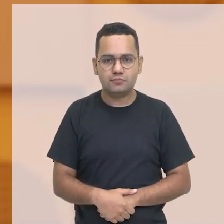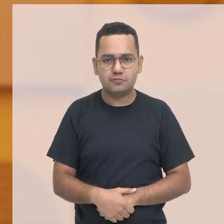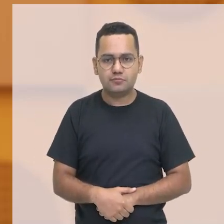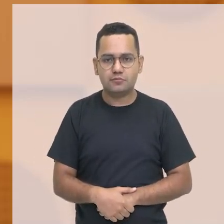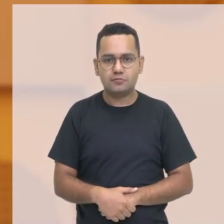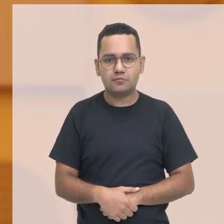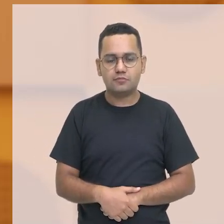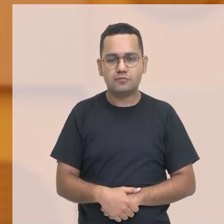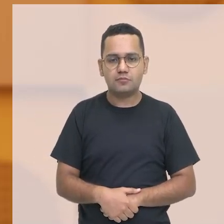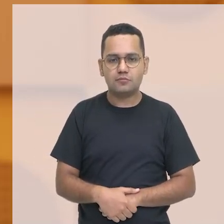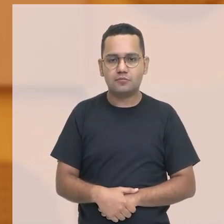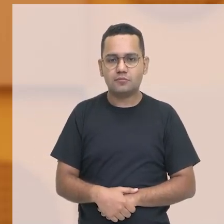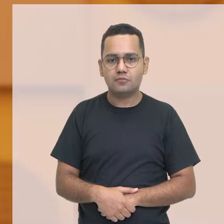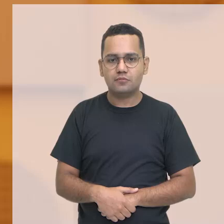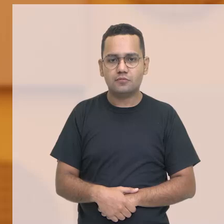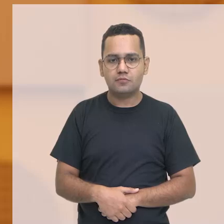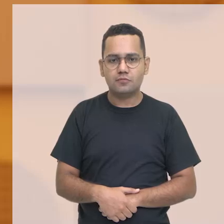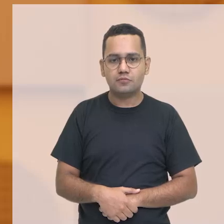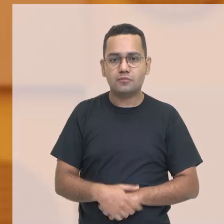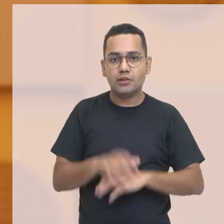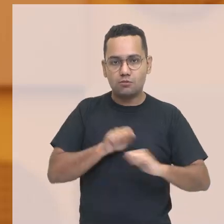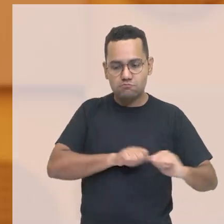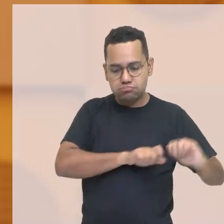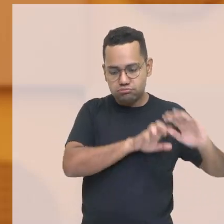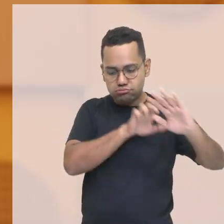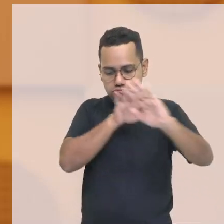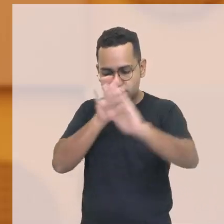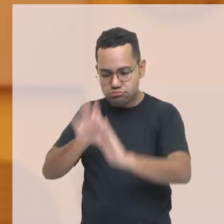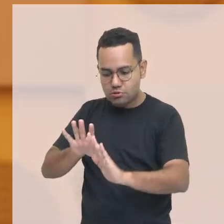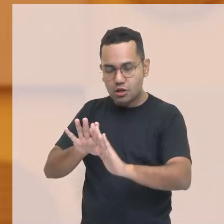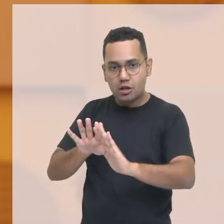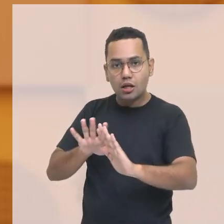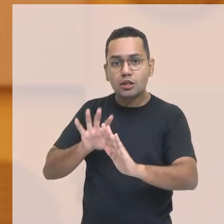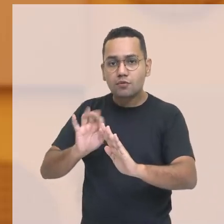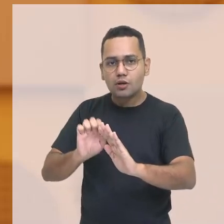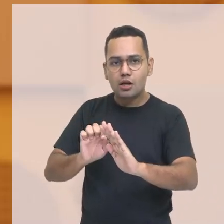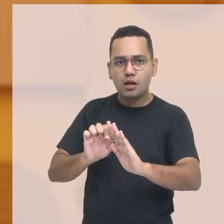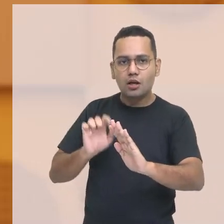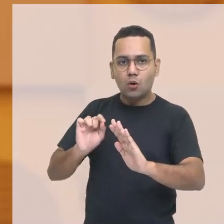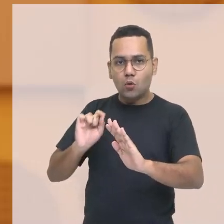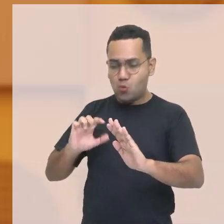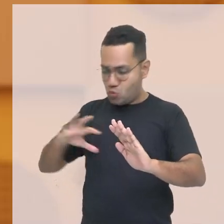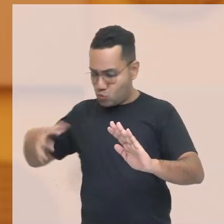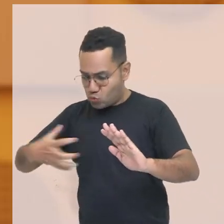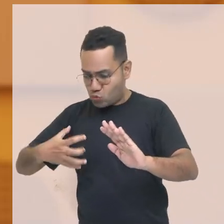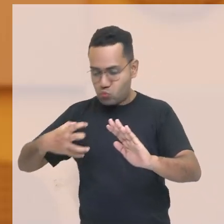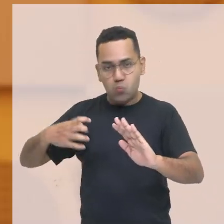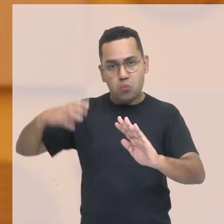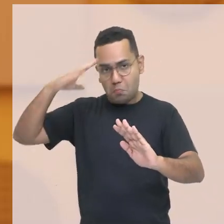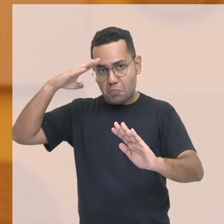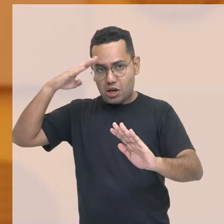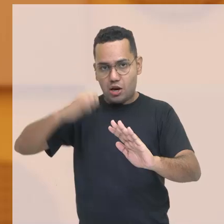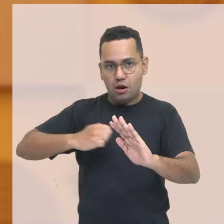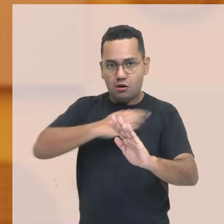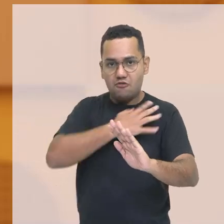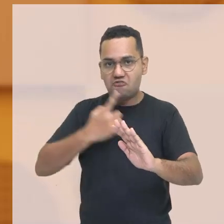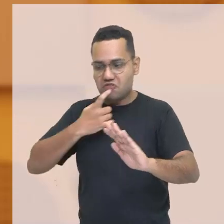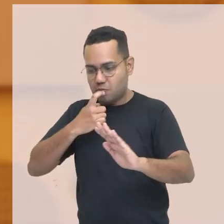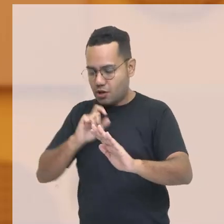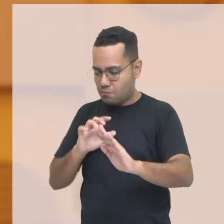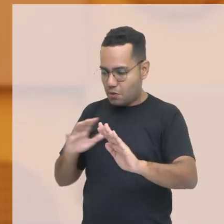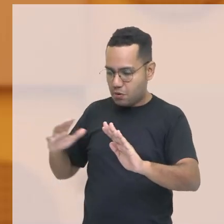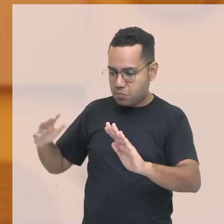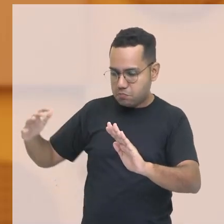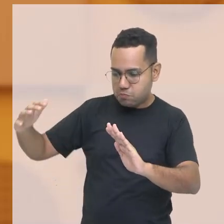foram cercadas pelo Exército Vermelho e acabaram ali caindo nesse processo aí de conquista da